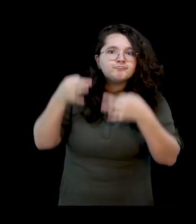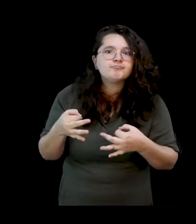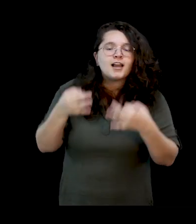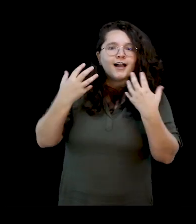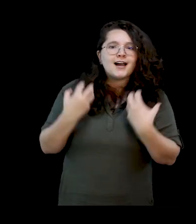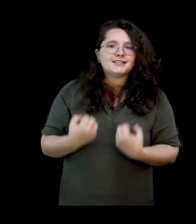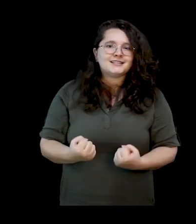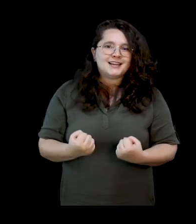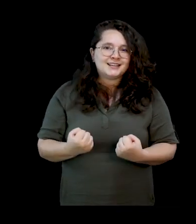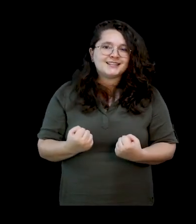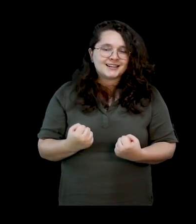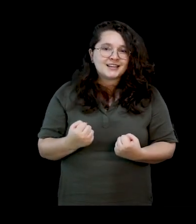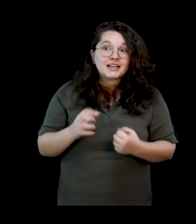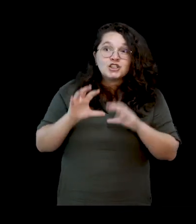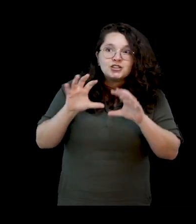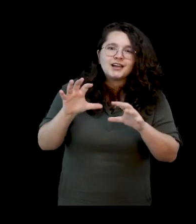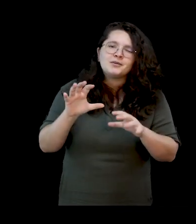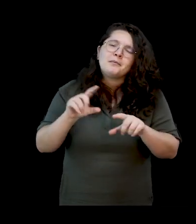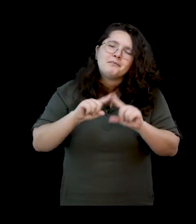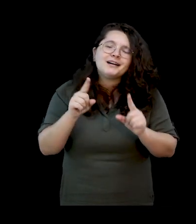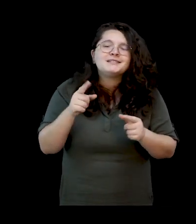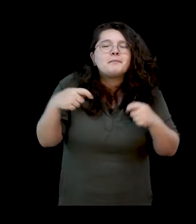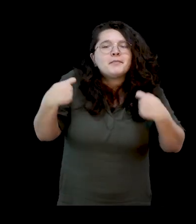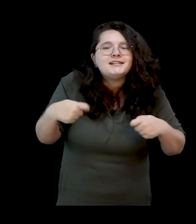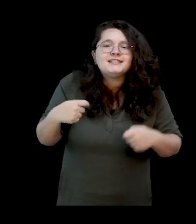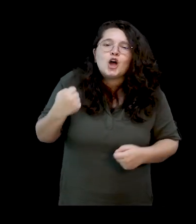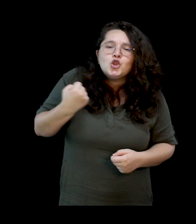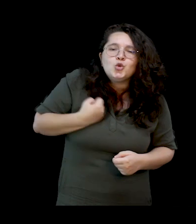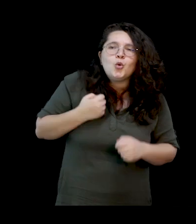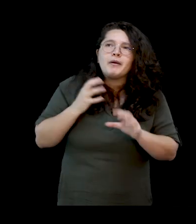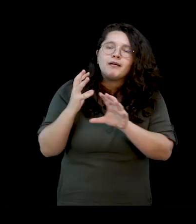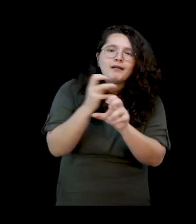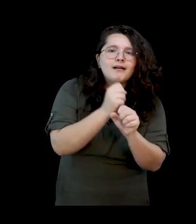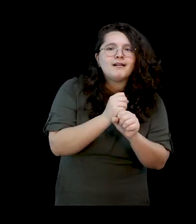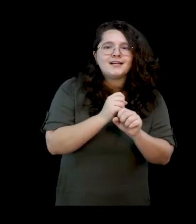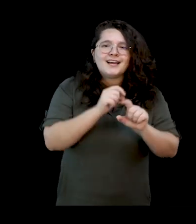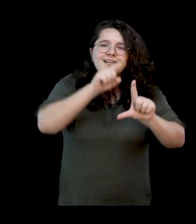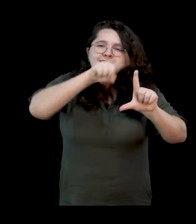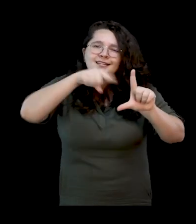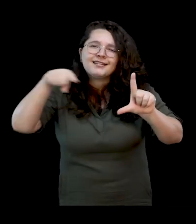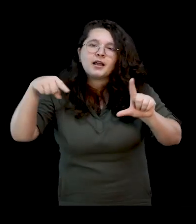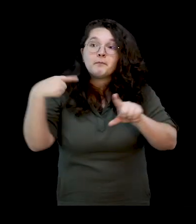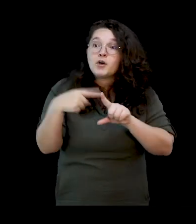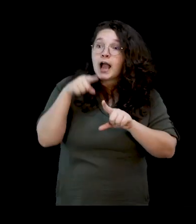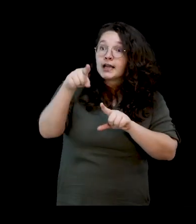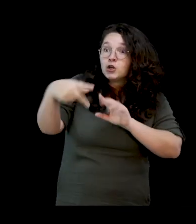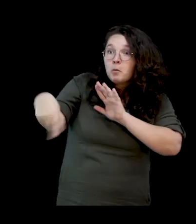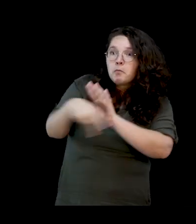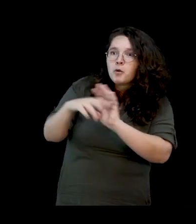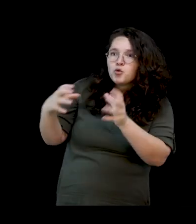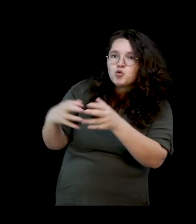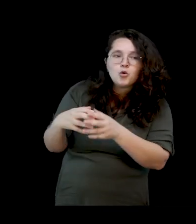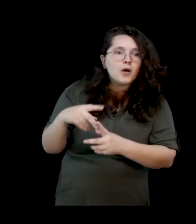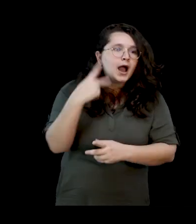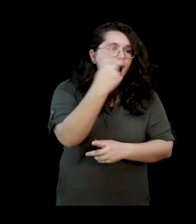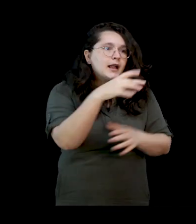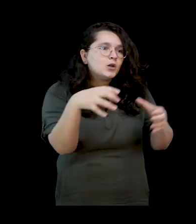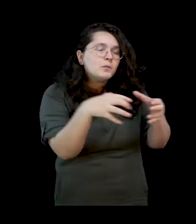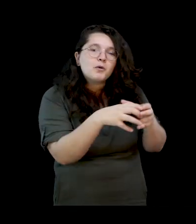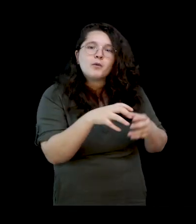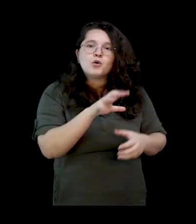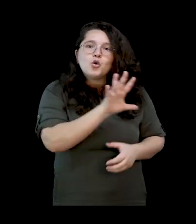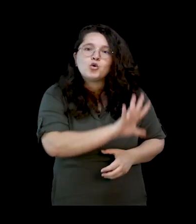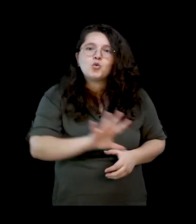legitimada. E é encarada e é legitimada numericamente, através de métricas, porque aquilo pertence a um determinado grupo,